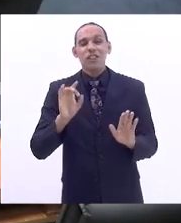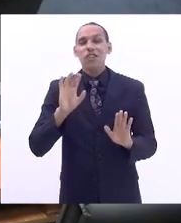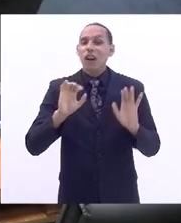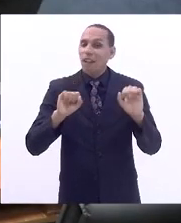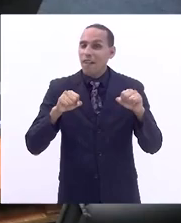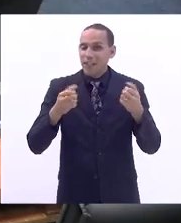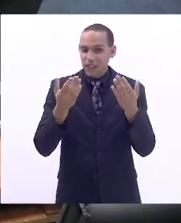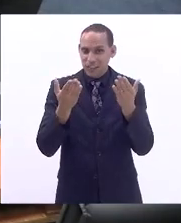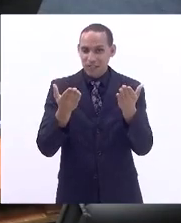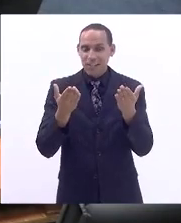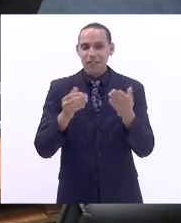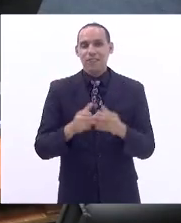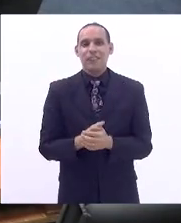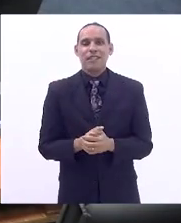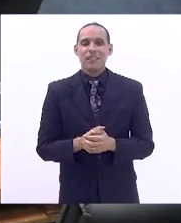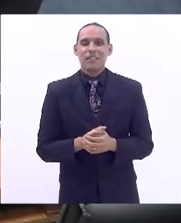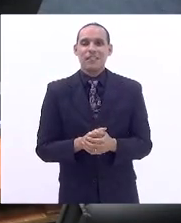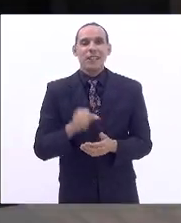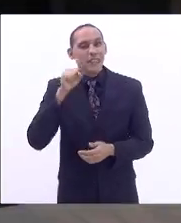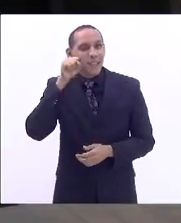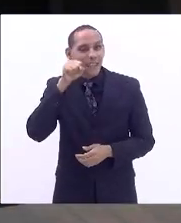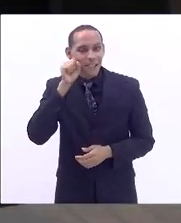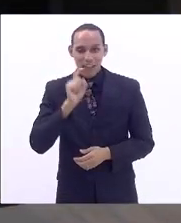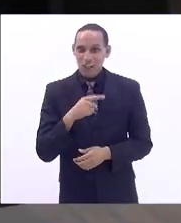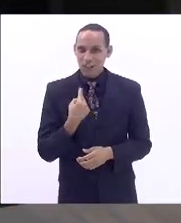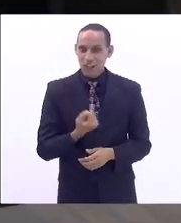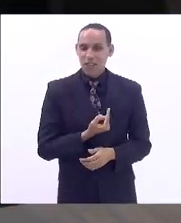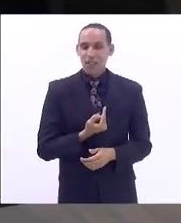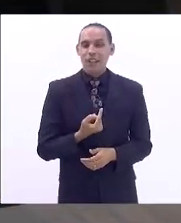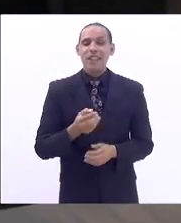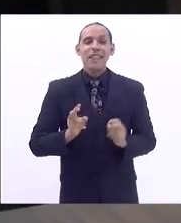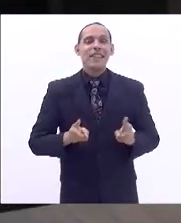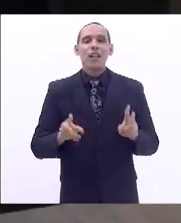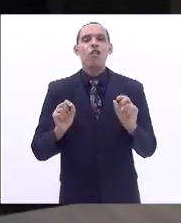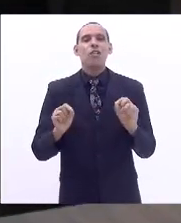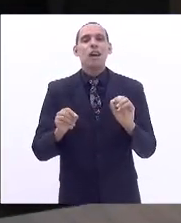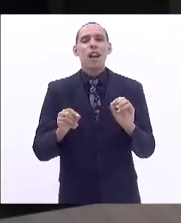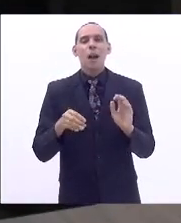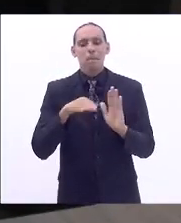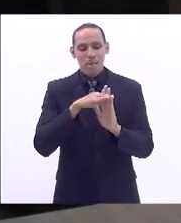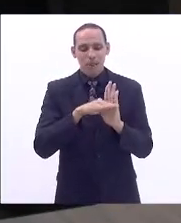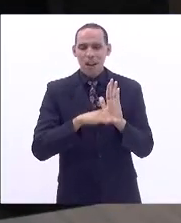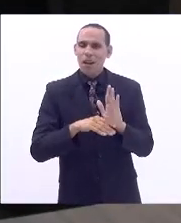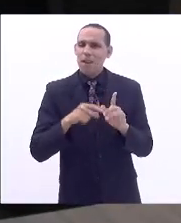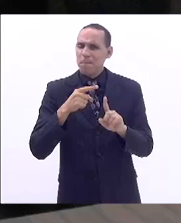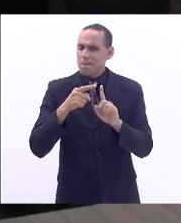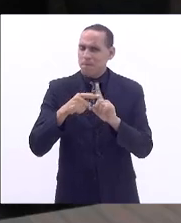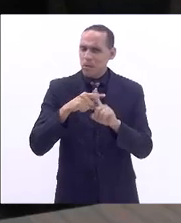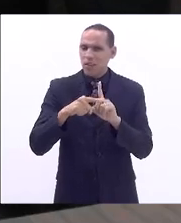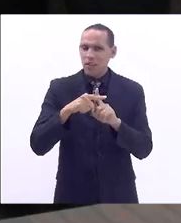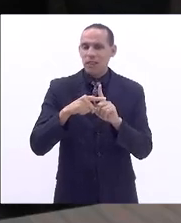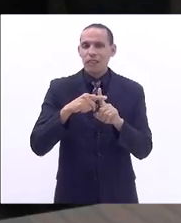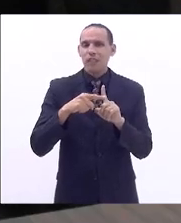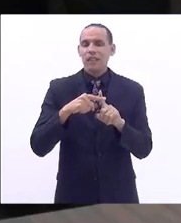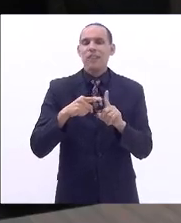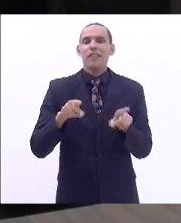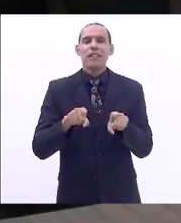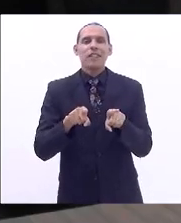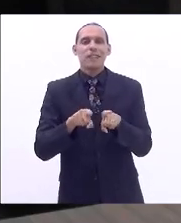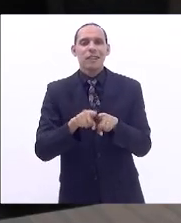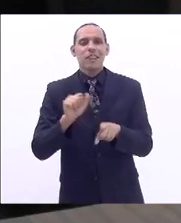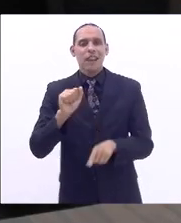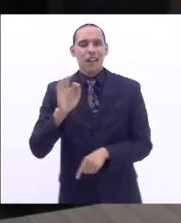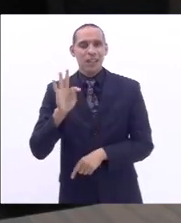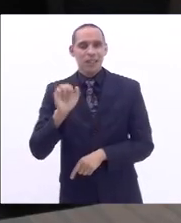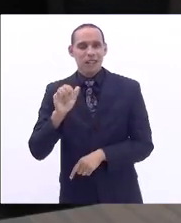ressaltar vossa excelência a nossa Senador para dizer que sempre essa pauta positiva tanto Atacadistas como das padarias